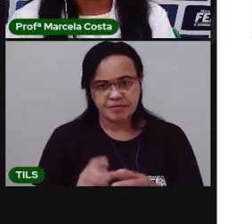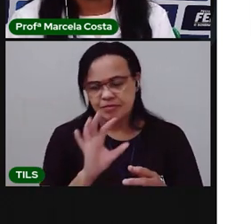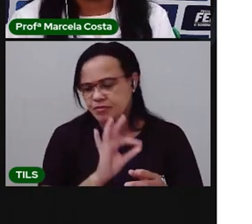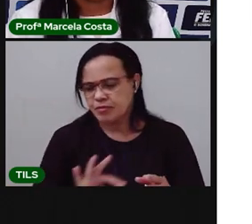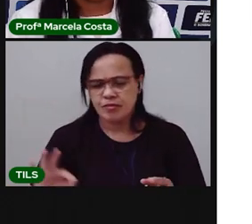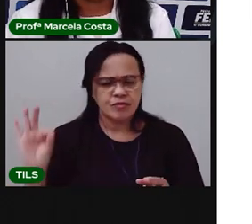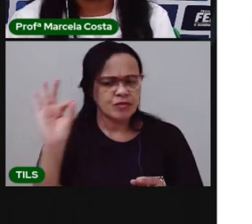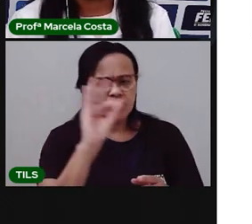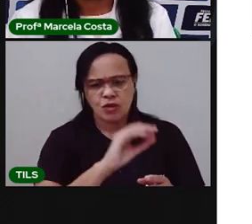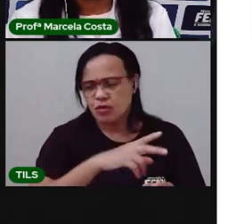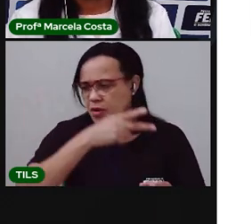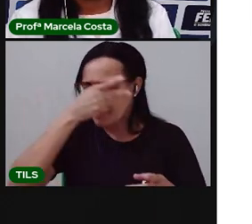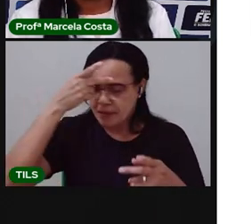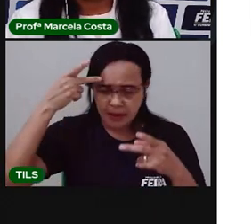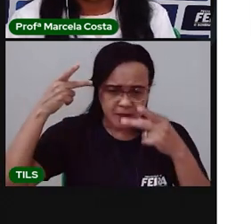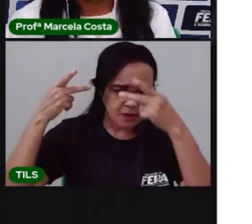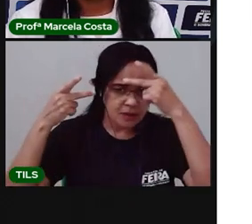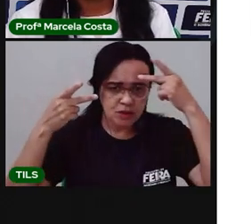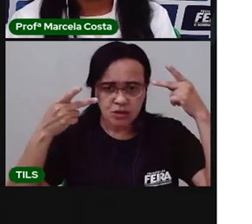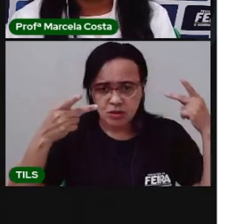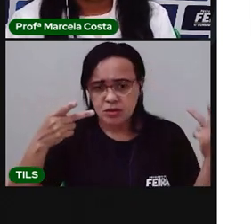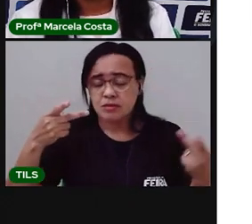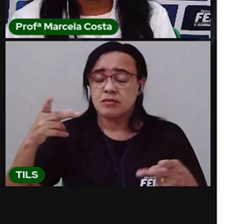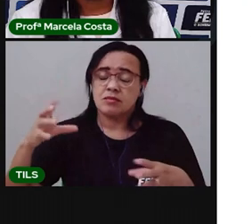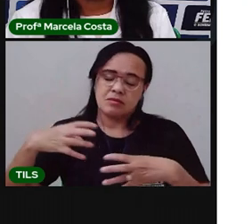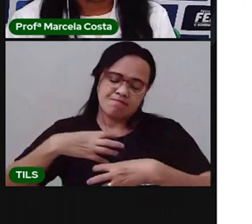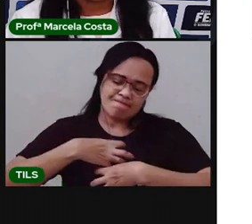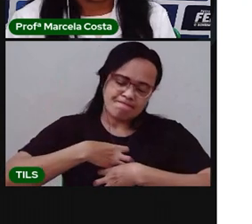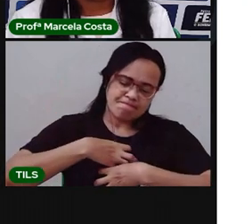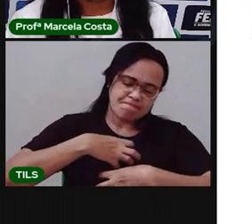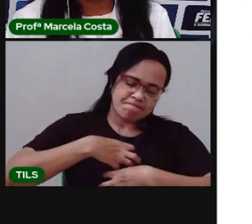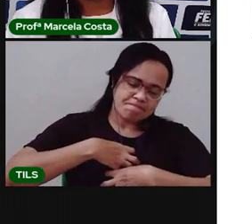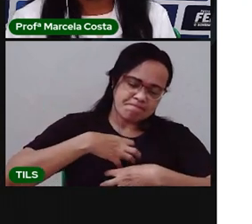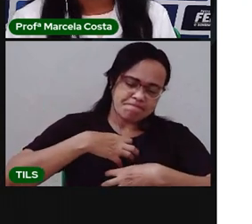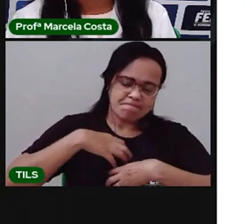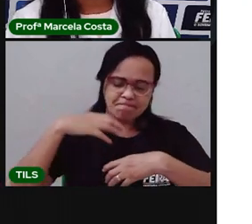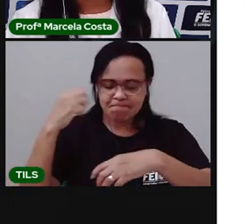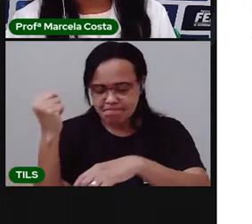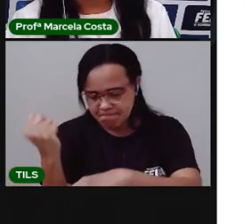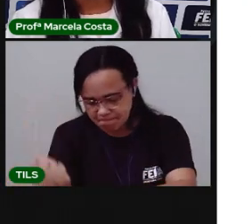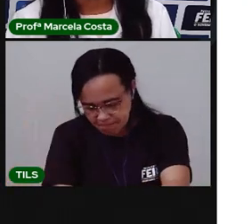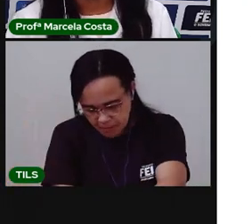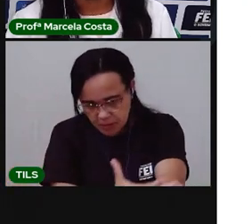Todas as pessoas sentem emoções: